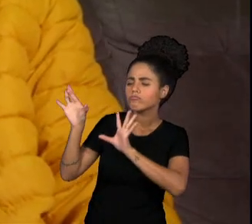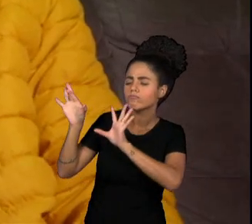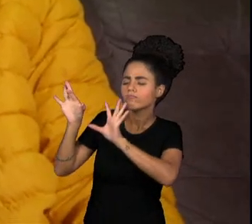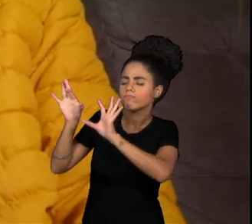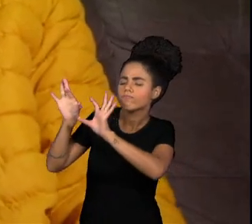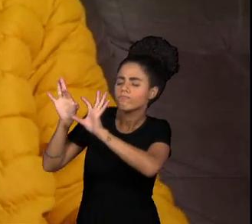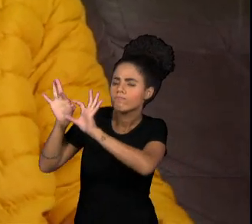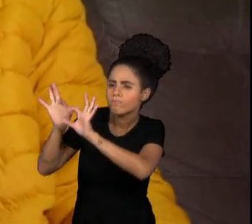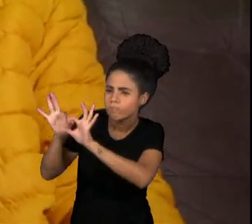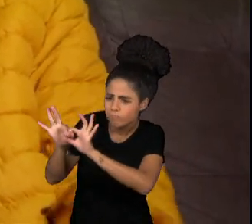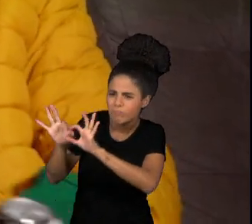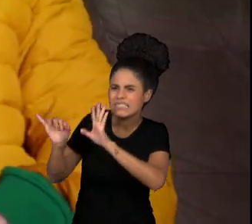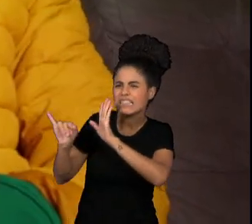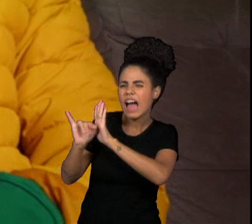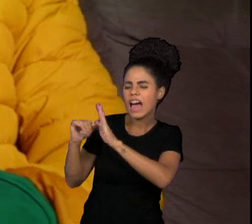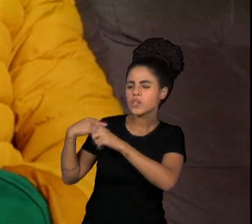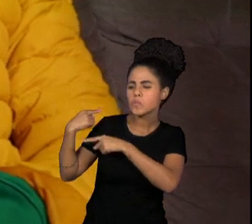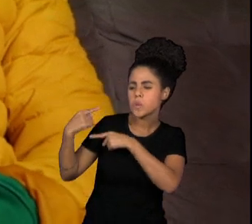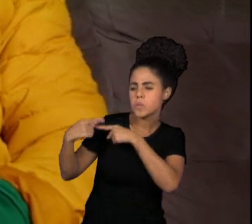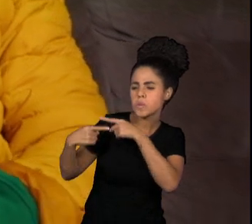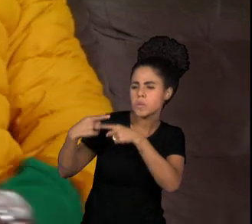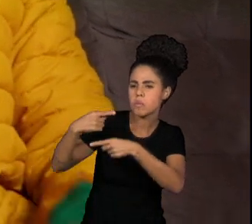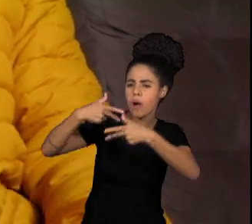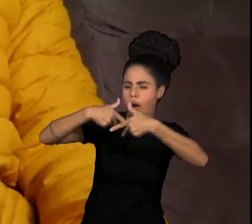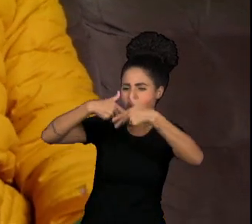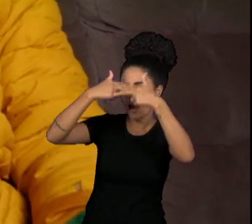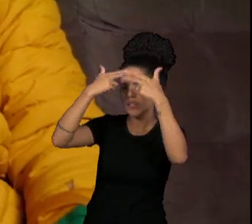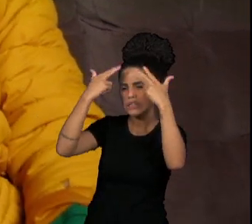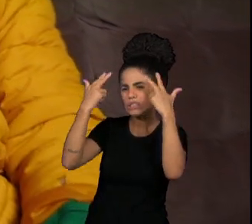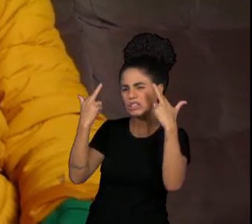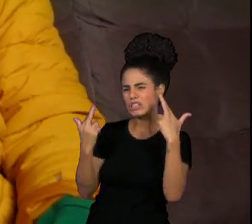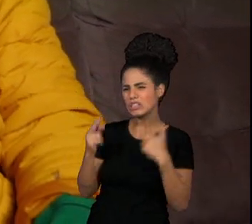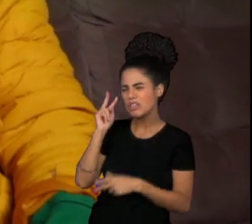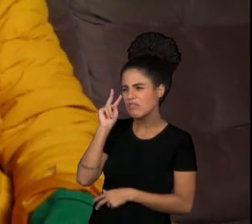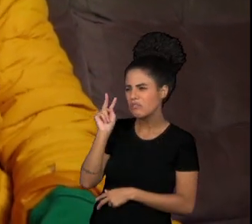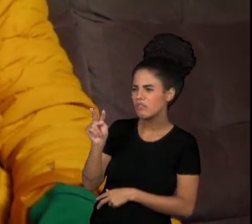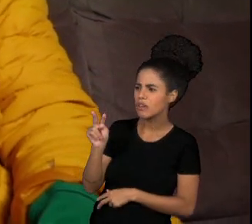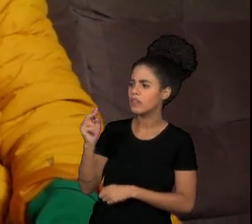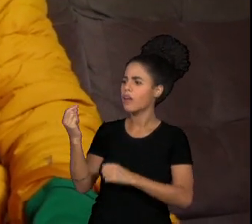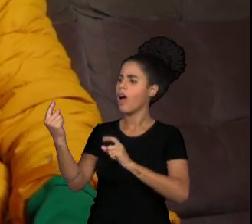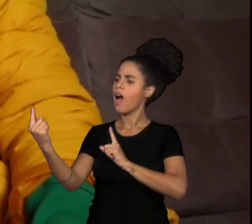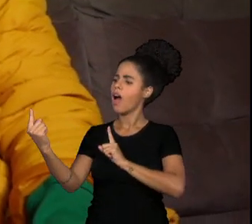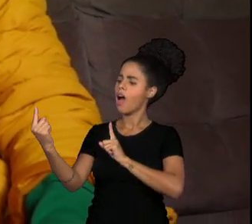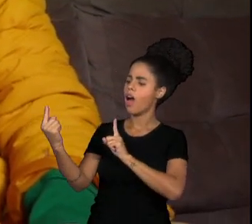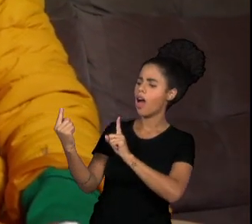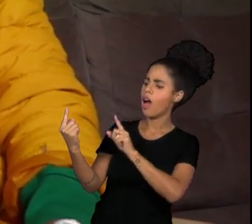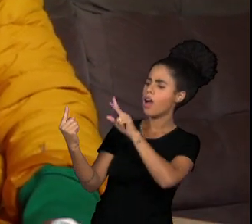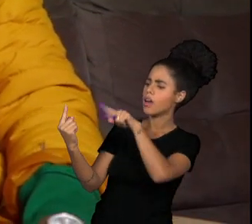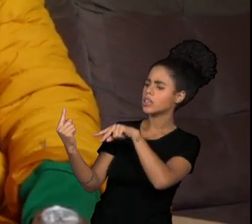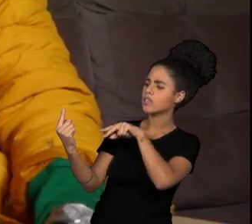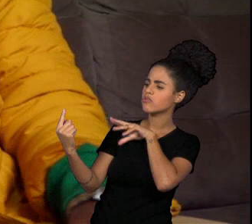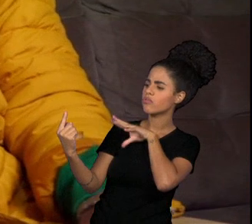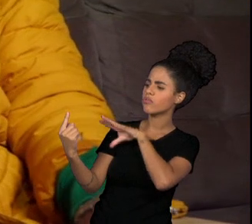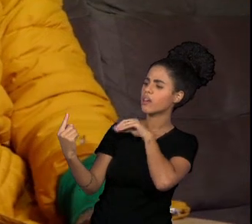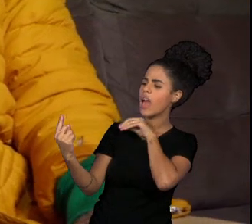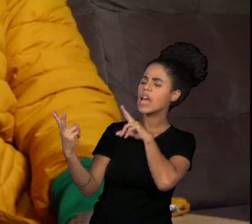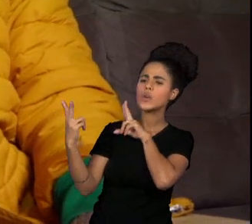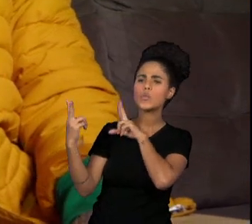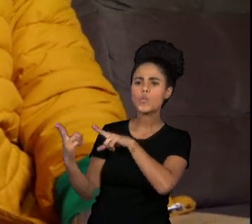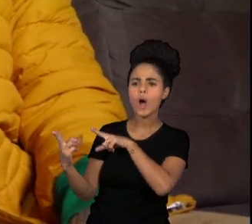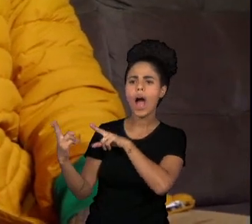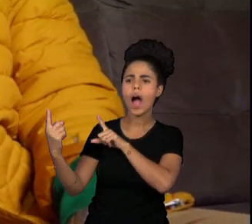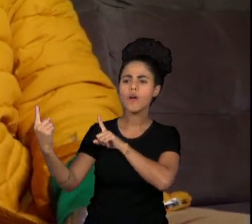nossa identidade étnica, é onde a gente fica olhando se acha alguém parecido com a gente, né? Quando a gente vai falar, tem uma série de coisas que a